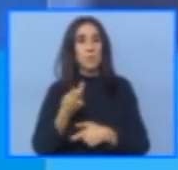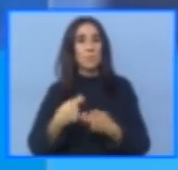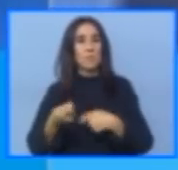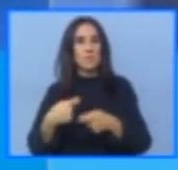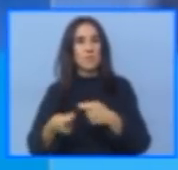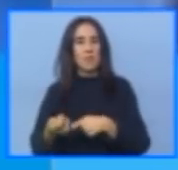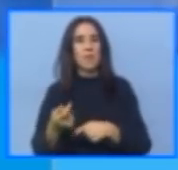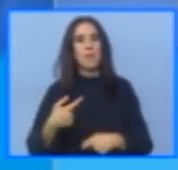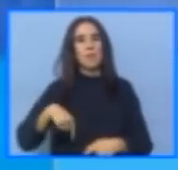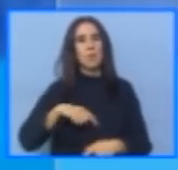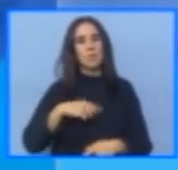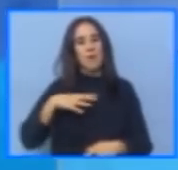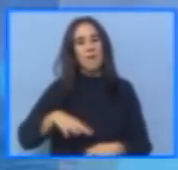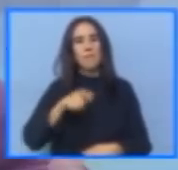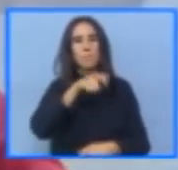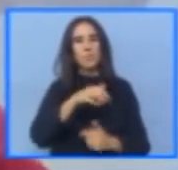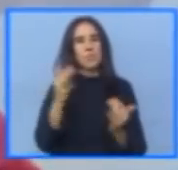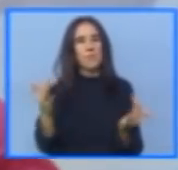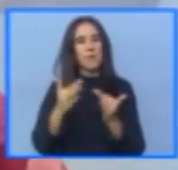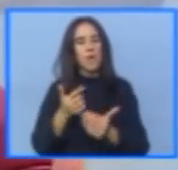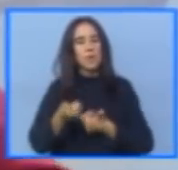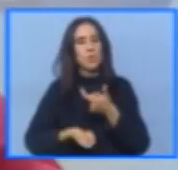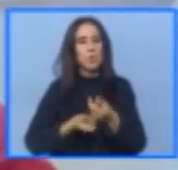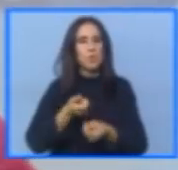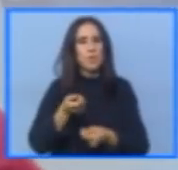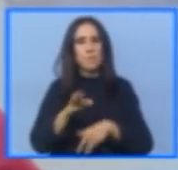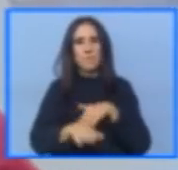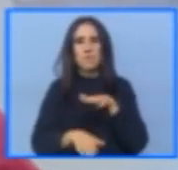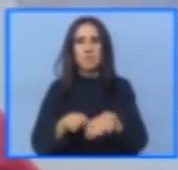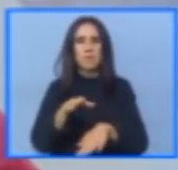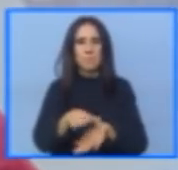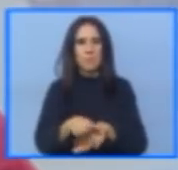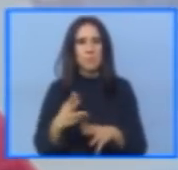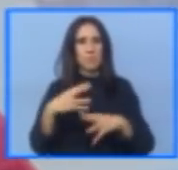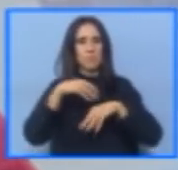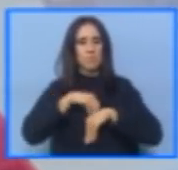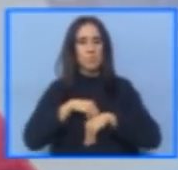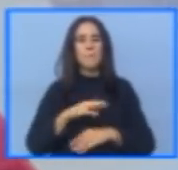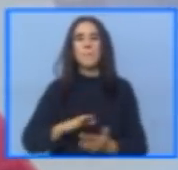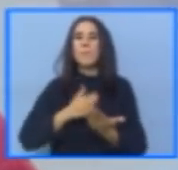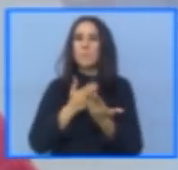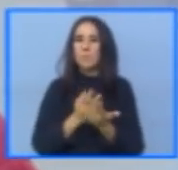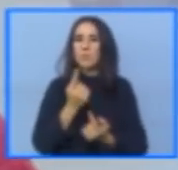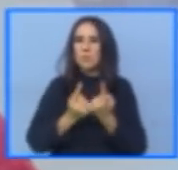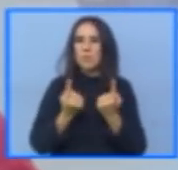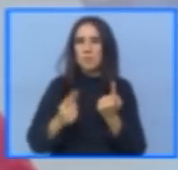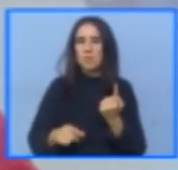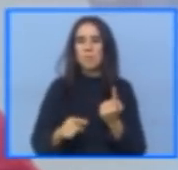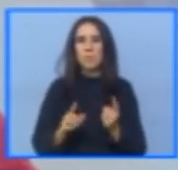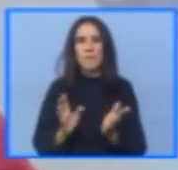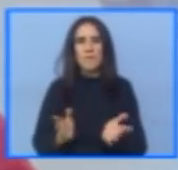comercial, e nós queremos que as pessoas cheguem lá devagarinho, passo a passo, e temos algumas propostas que vão no sentido